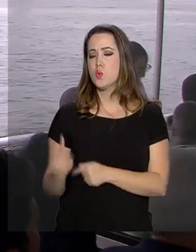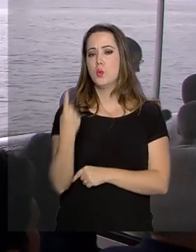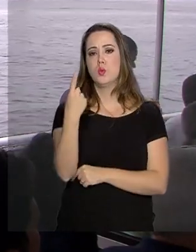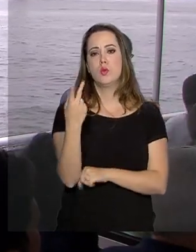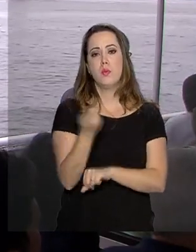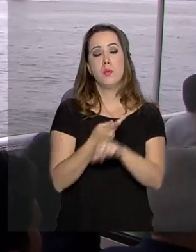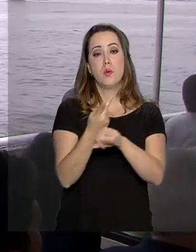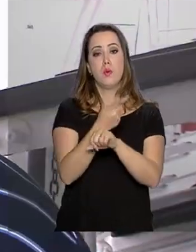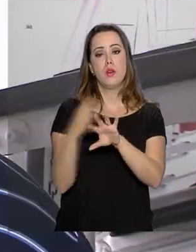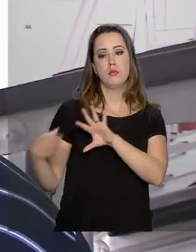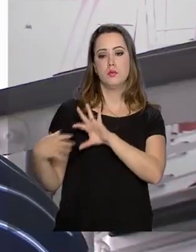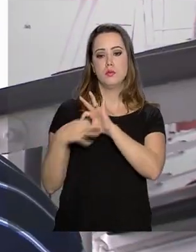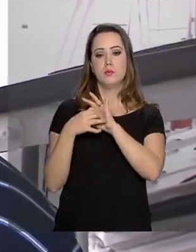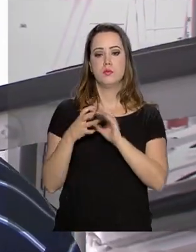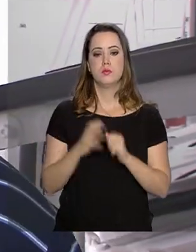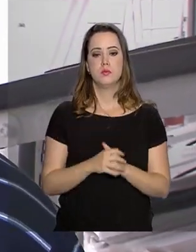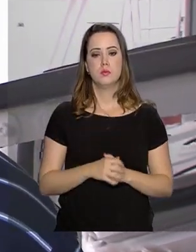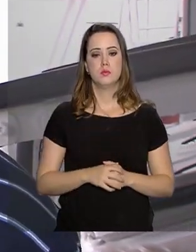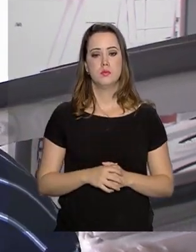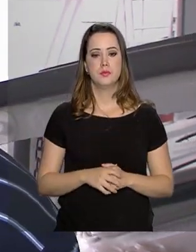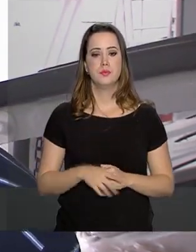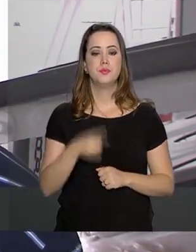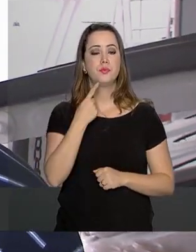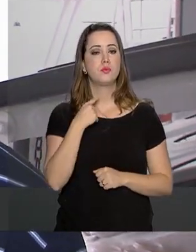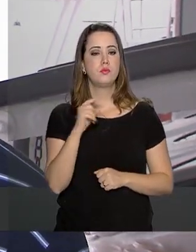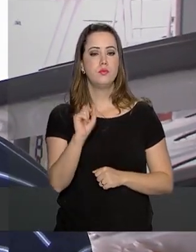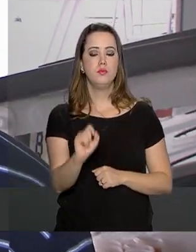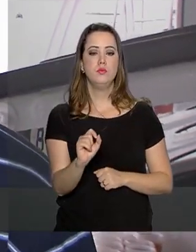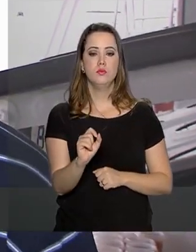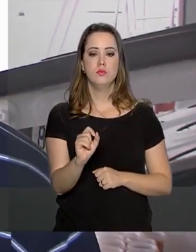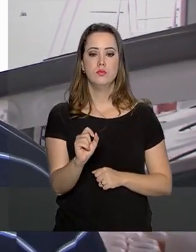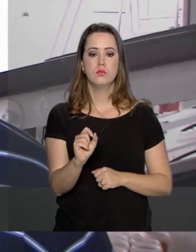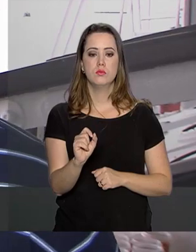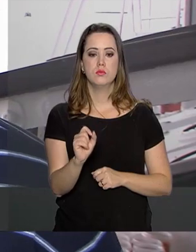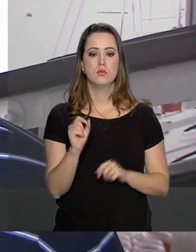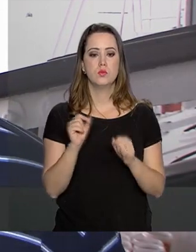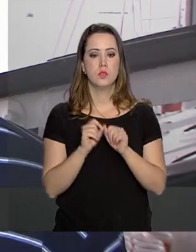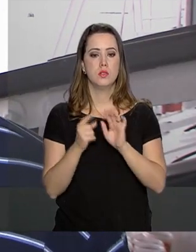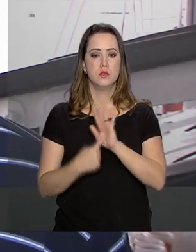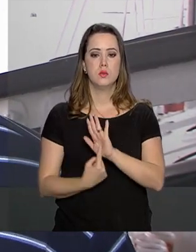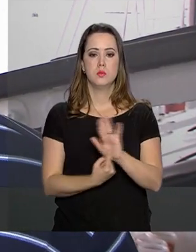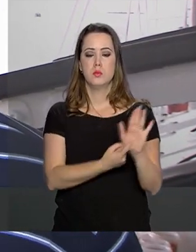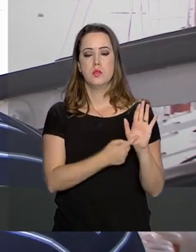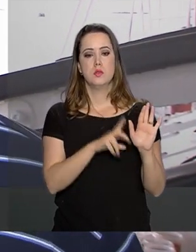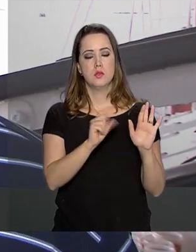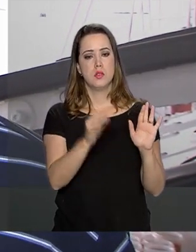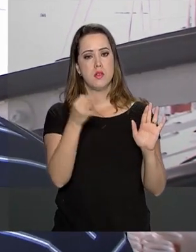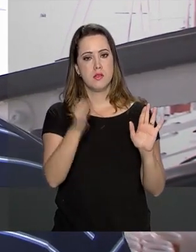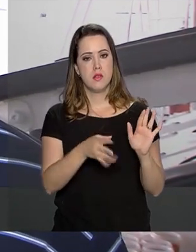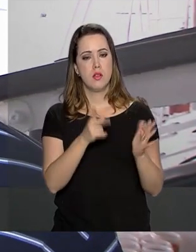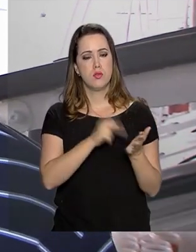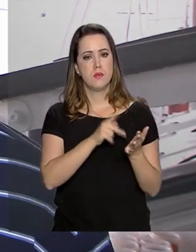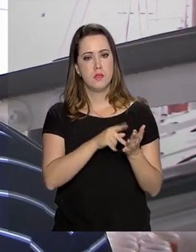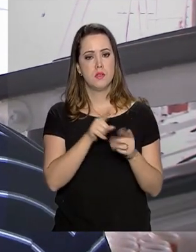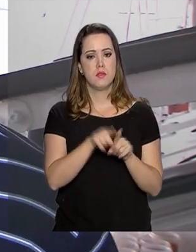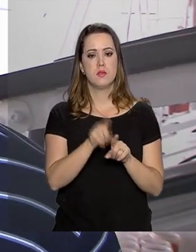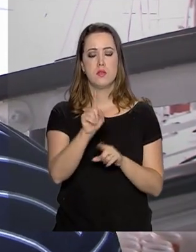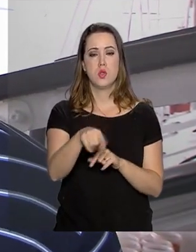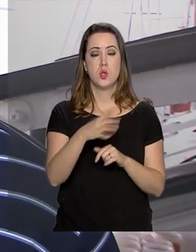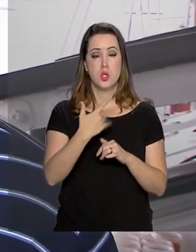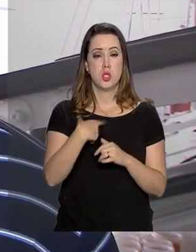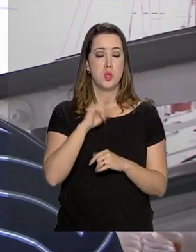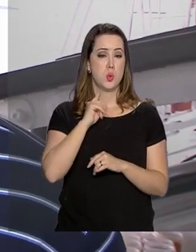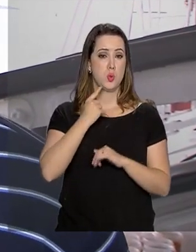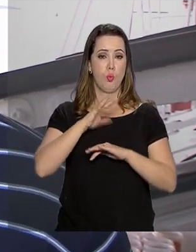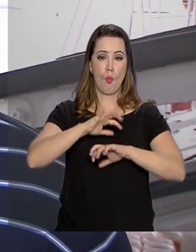buscar parcerias a carta de intenções faz a demonstração na prática de que a questão de despoluição